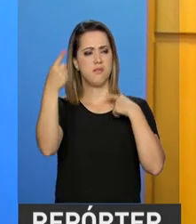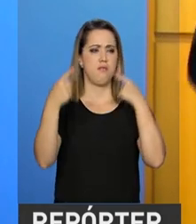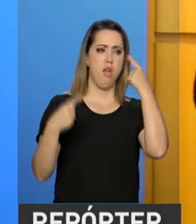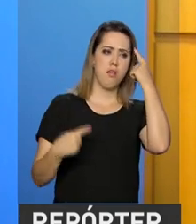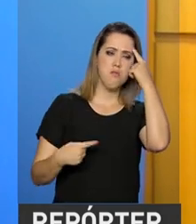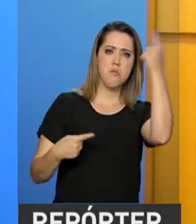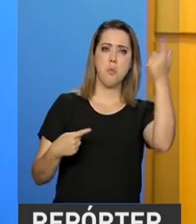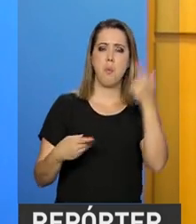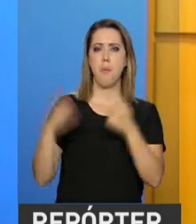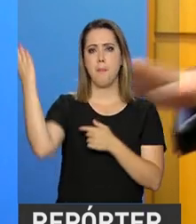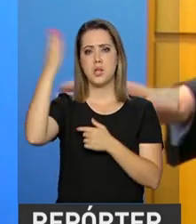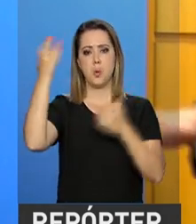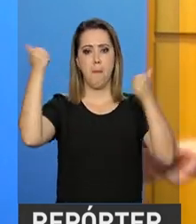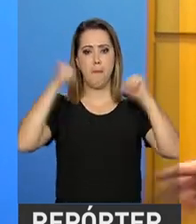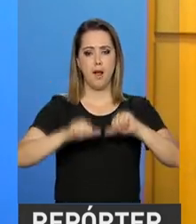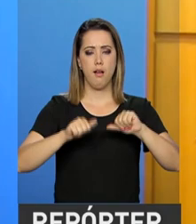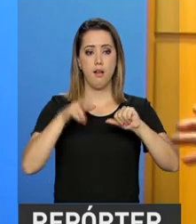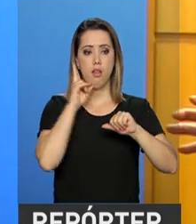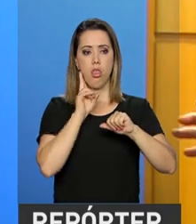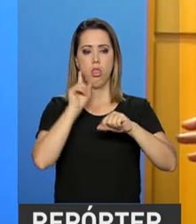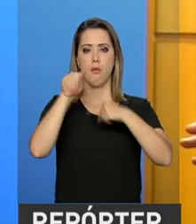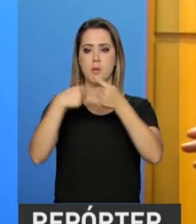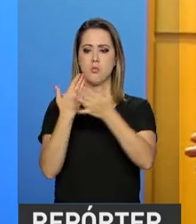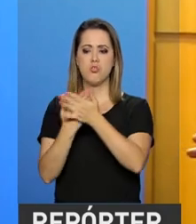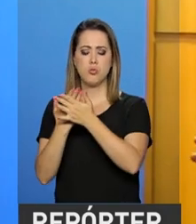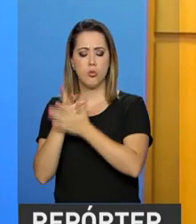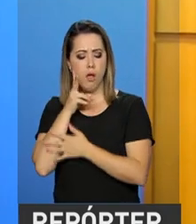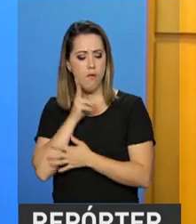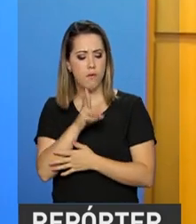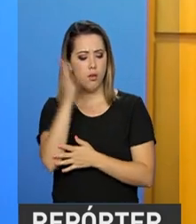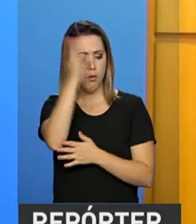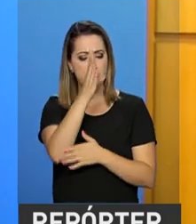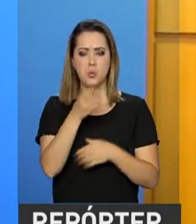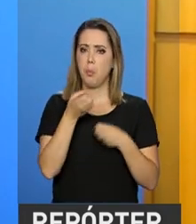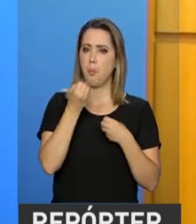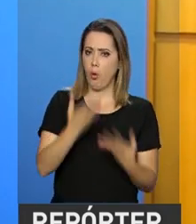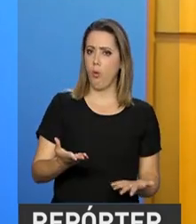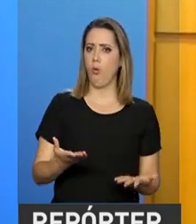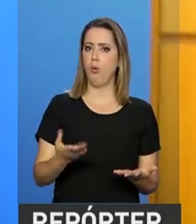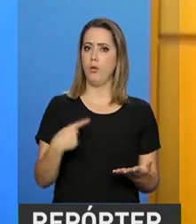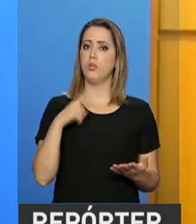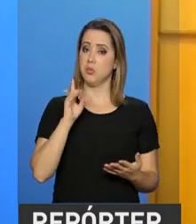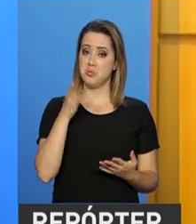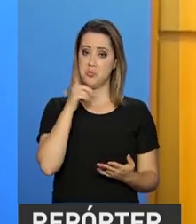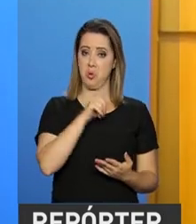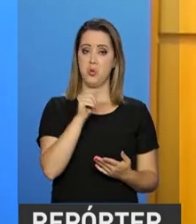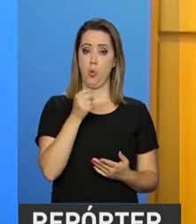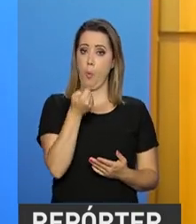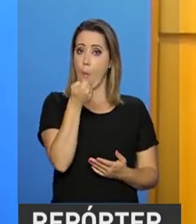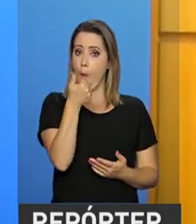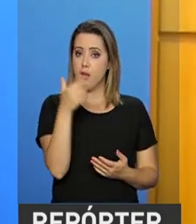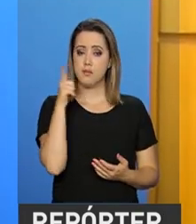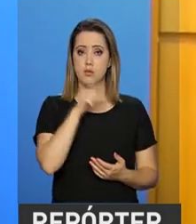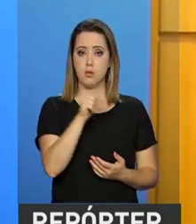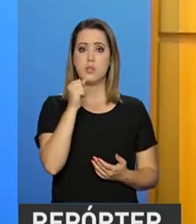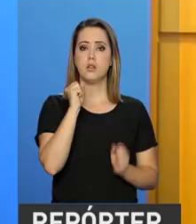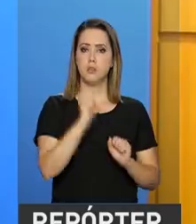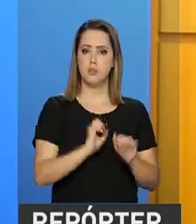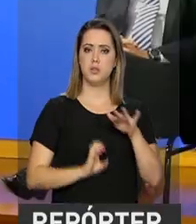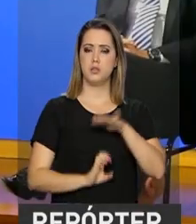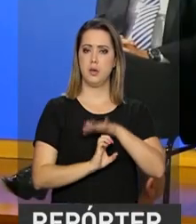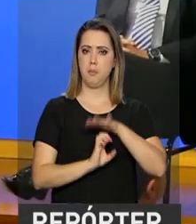etc lá fora as pessoas vão analisar 195 pontos negativos logo nós poderemos atingir o nosso grau de investimento que